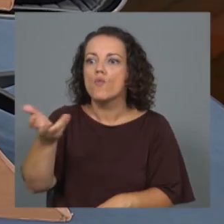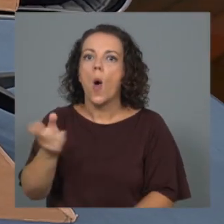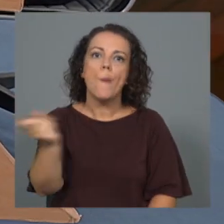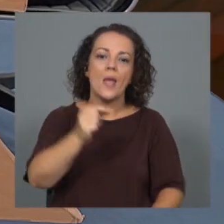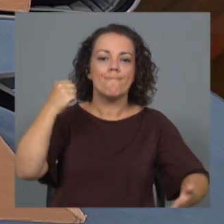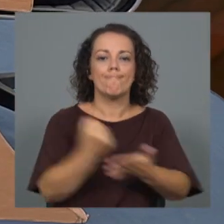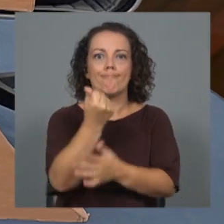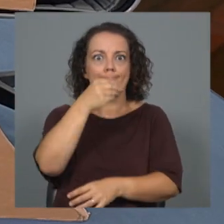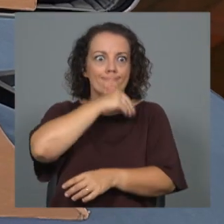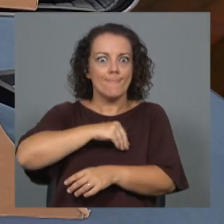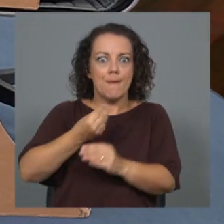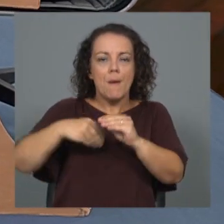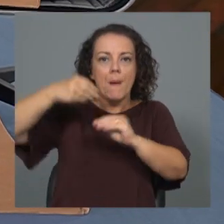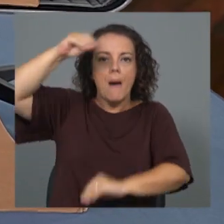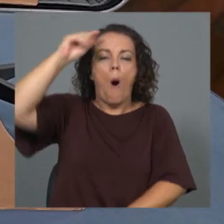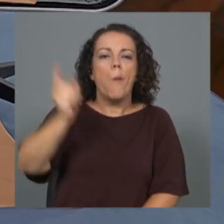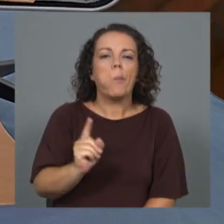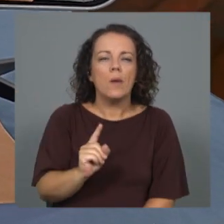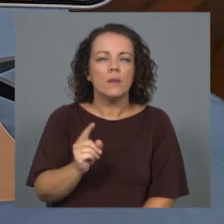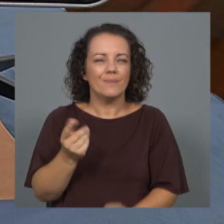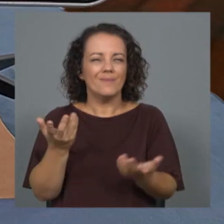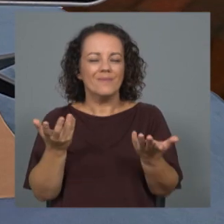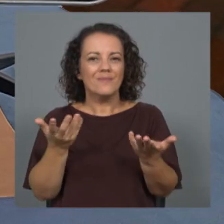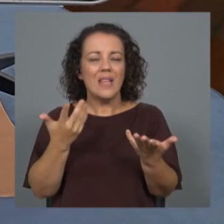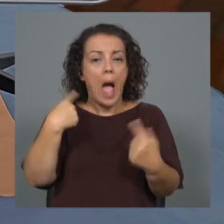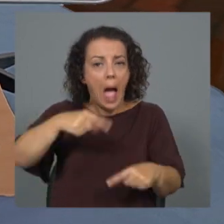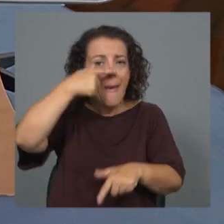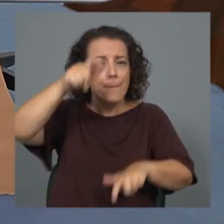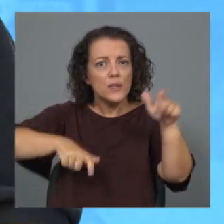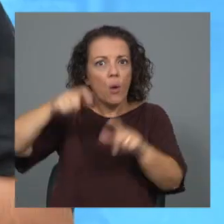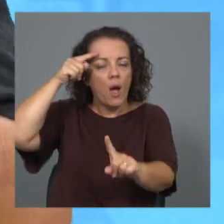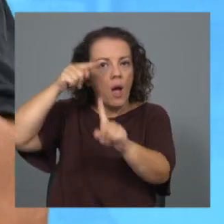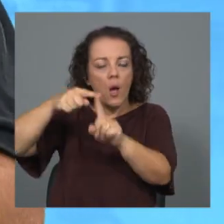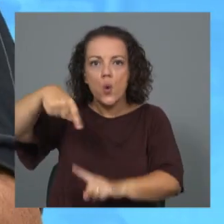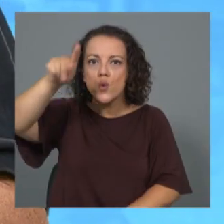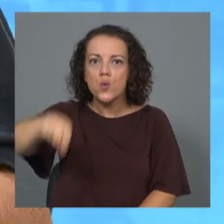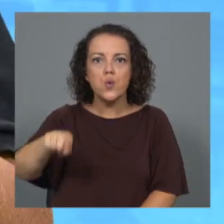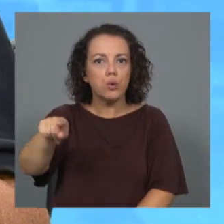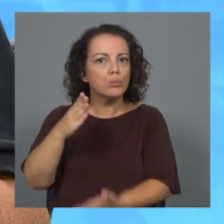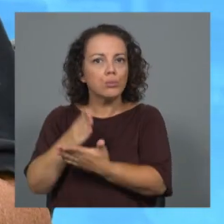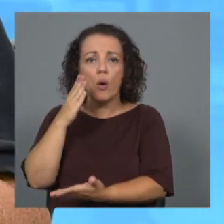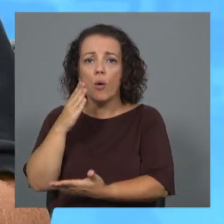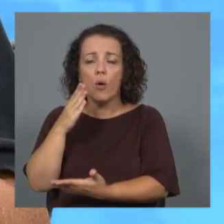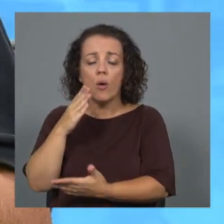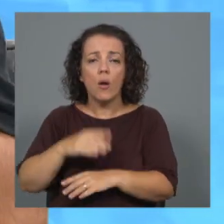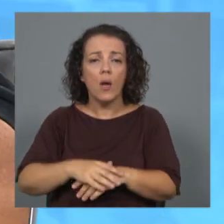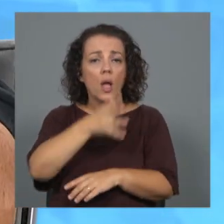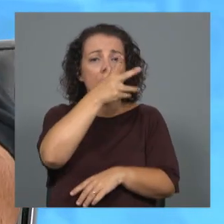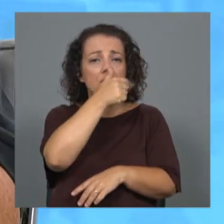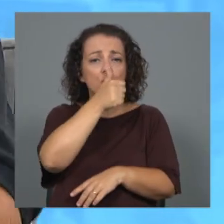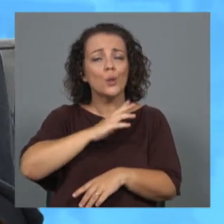podemos ganhar mais, ter mais lucro. Quer dizer, há gente que vive só para isto, não é? E o nosso mundo, infelizmente,